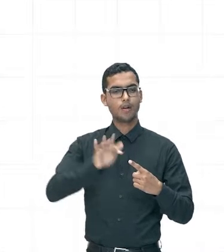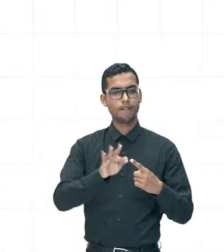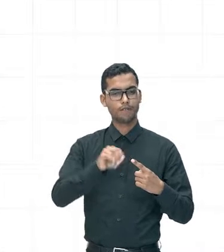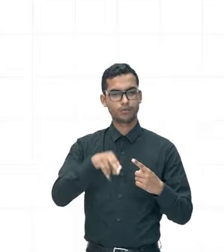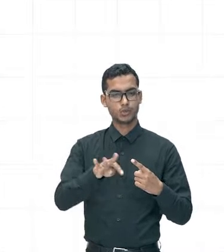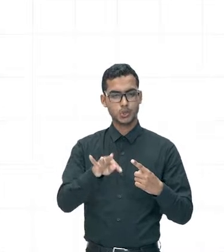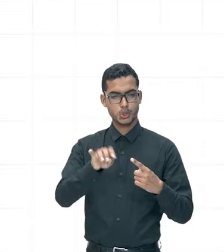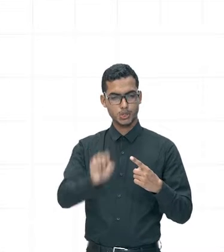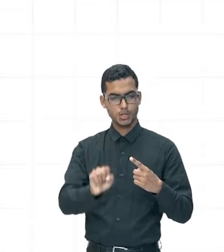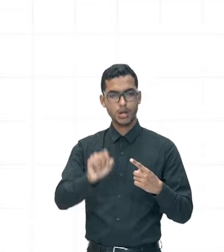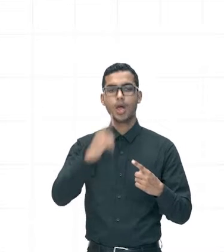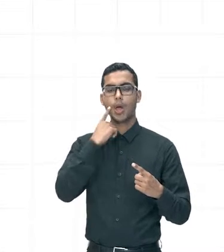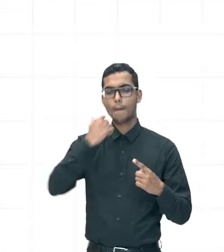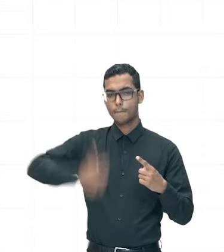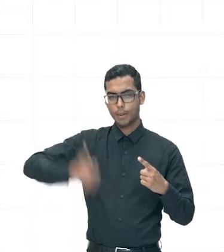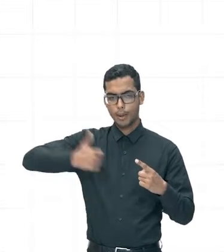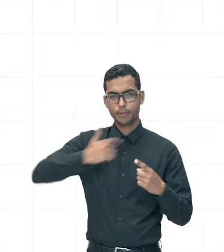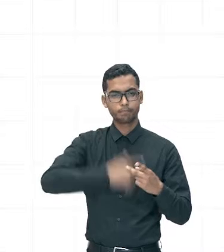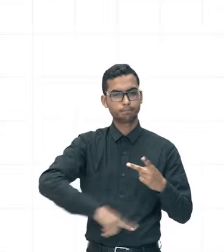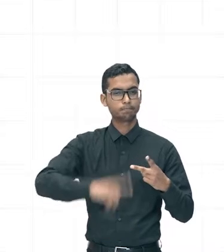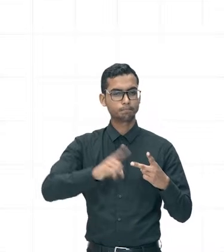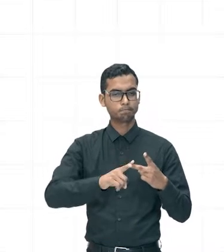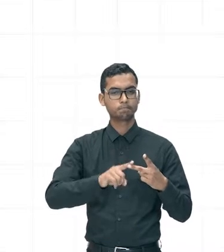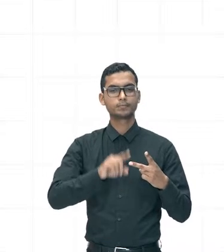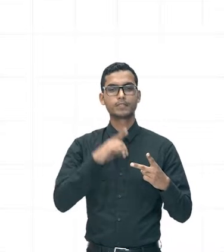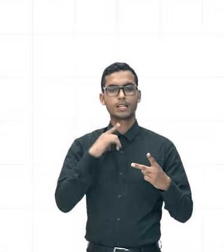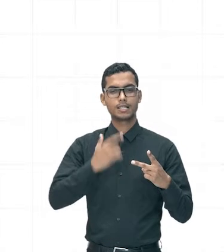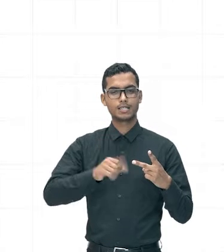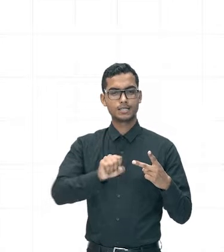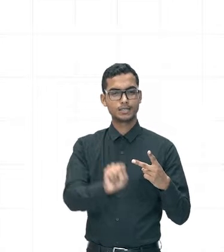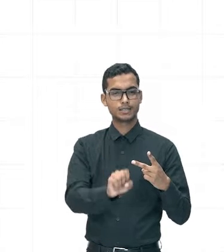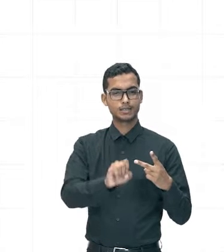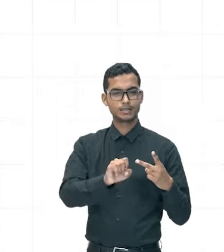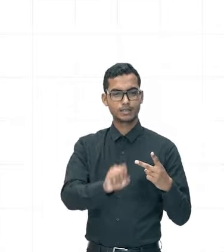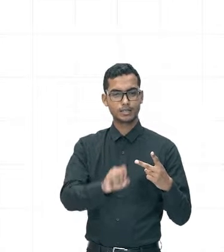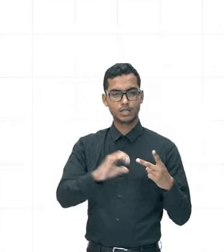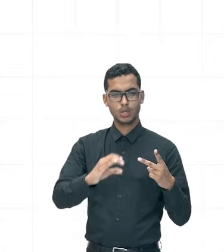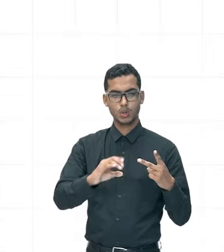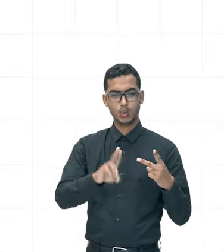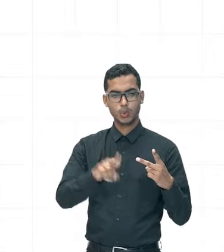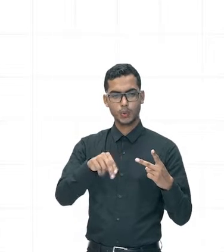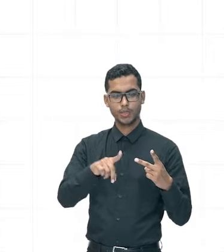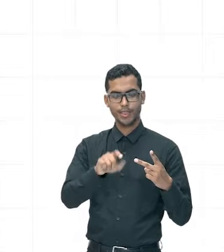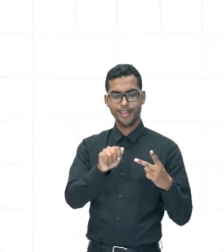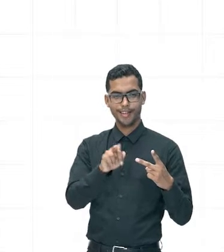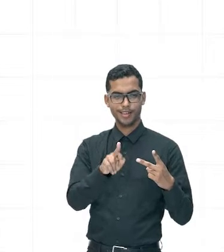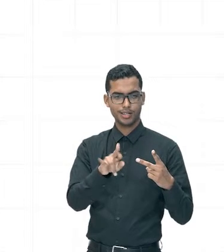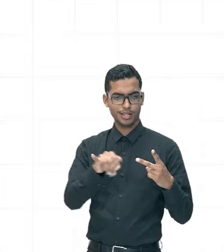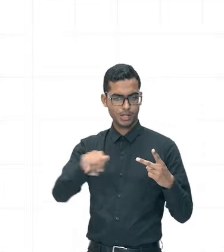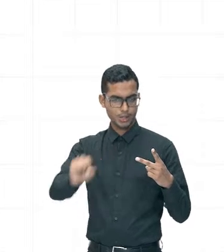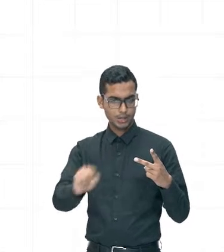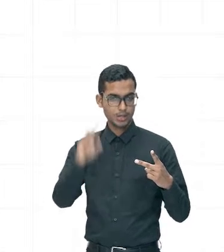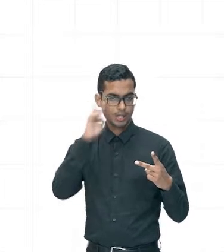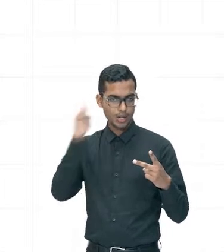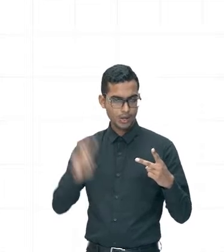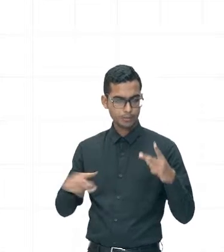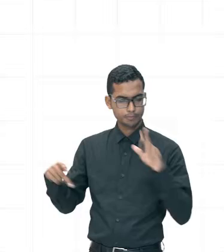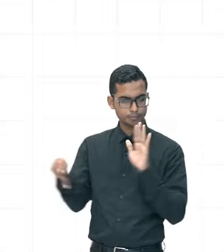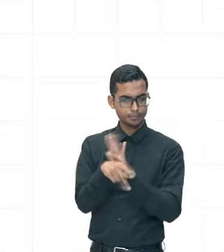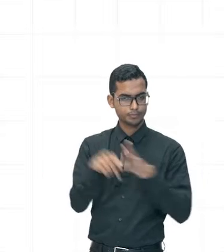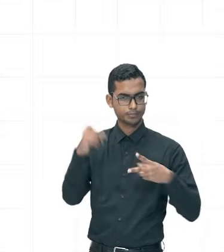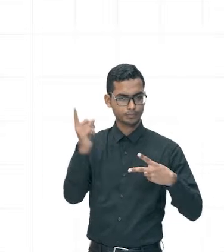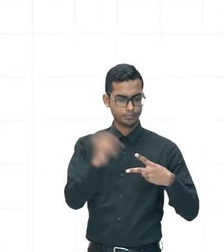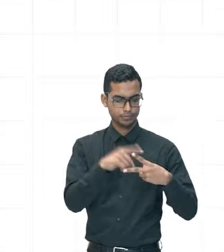fontes secundárias. Então, as fontes históricas, elas podem ser divididas nesses dois grupos, fontes primárias